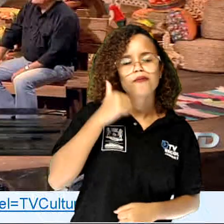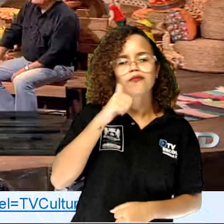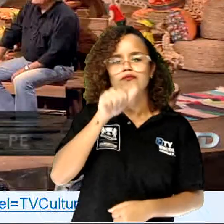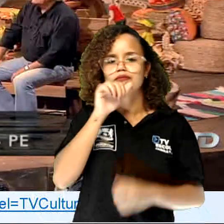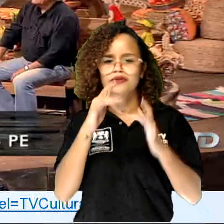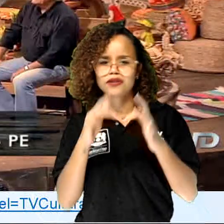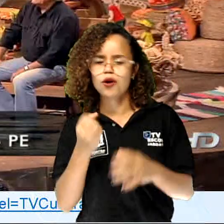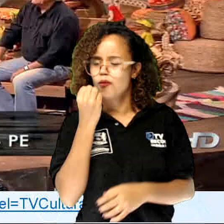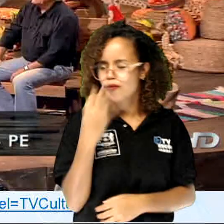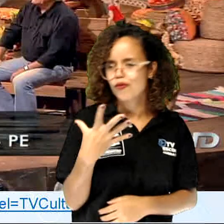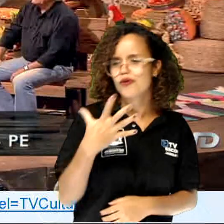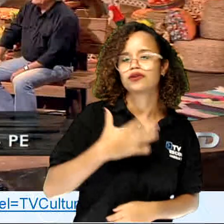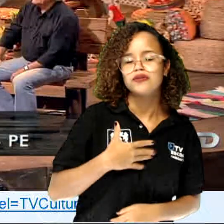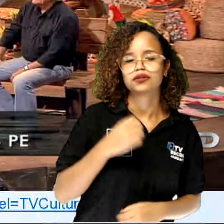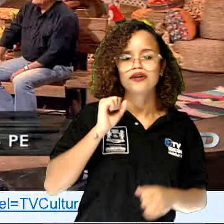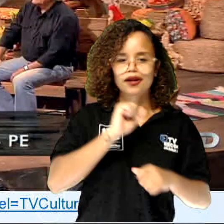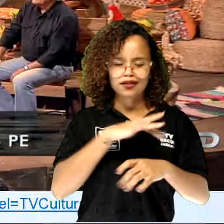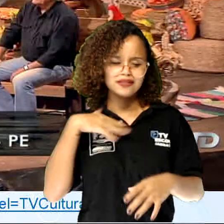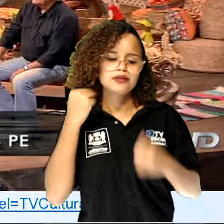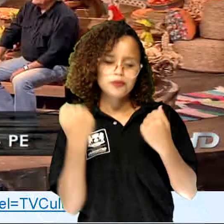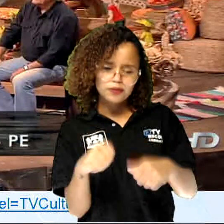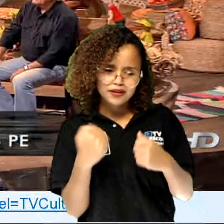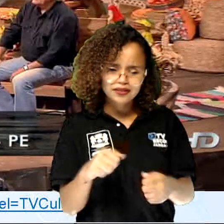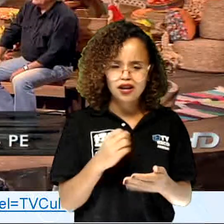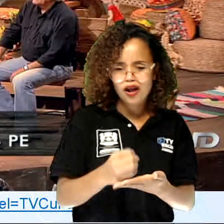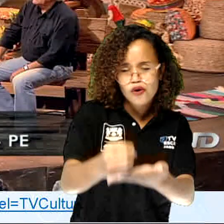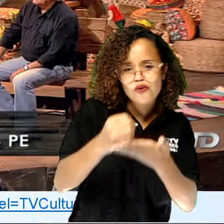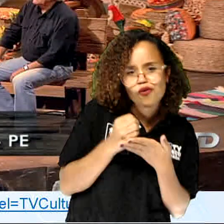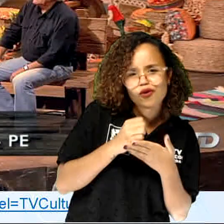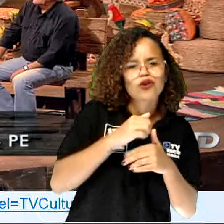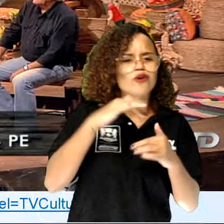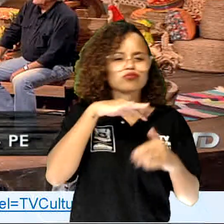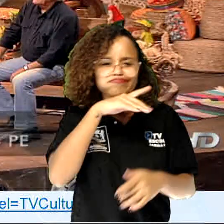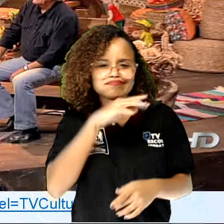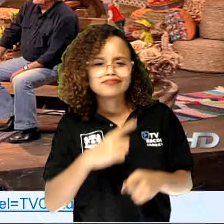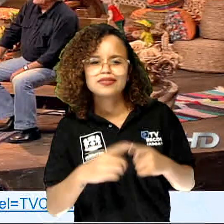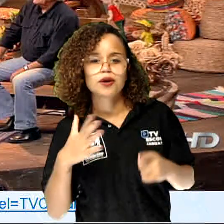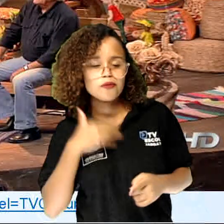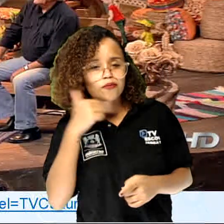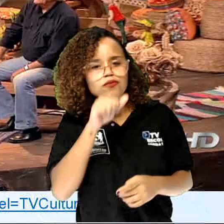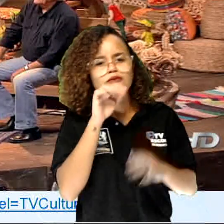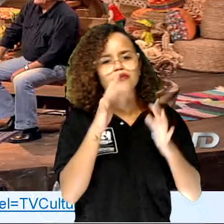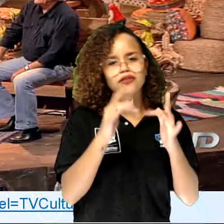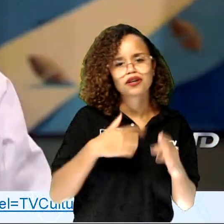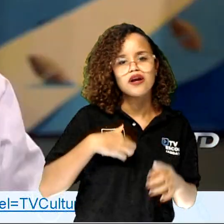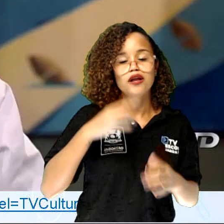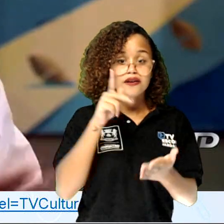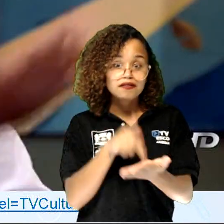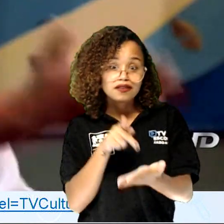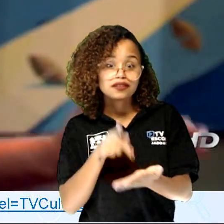aula ou não corrigiu os testes rápido, na opinião do aluno. Claro que